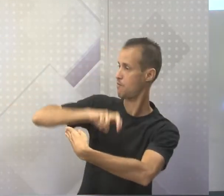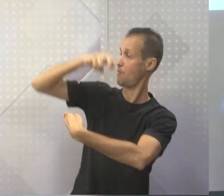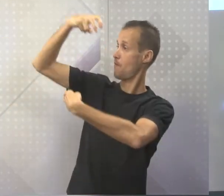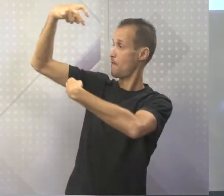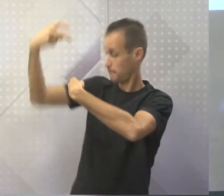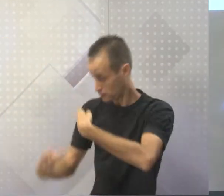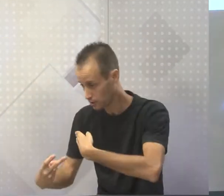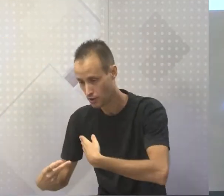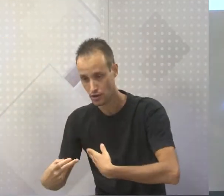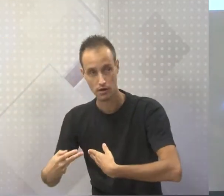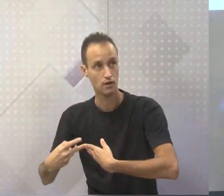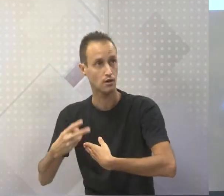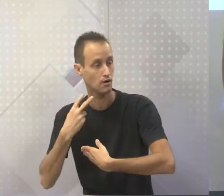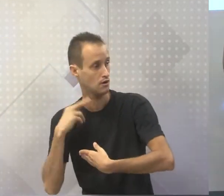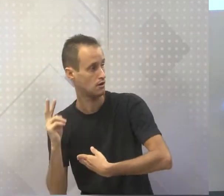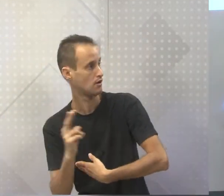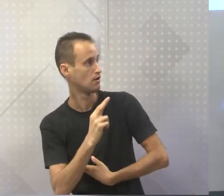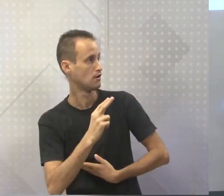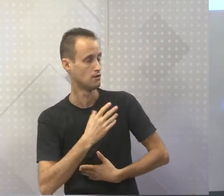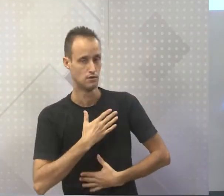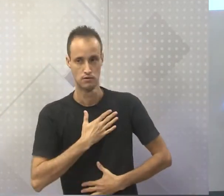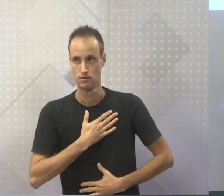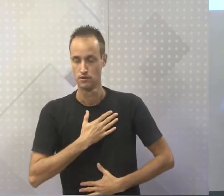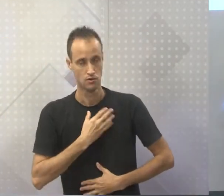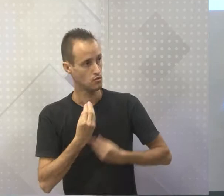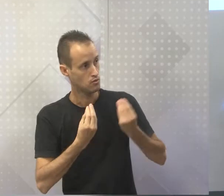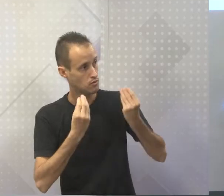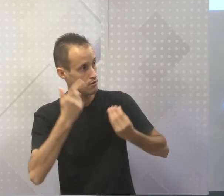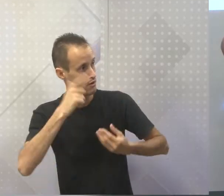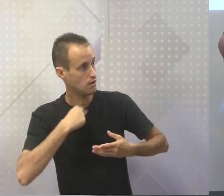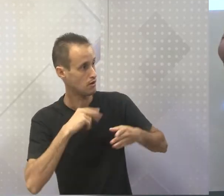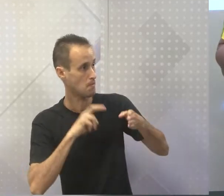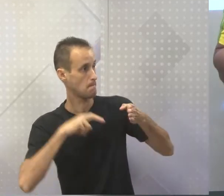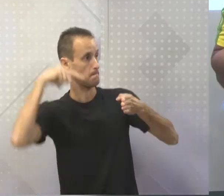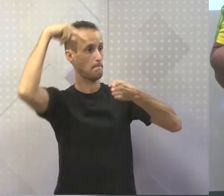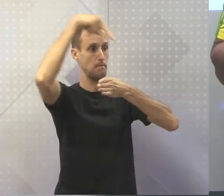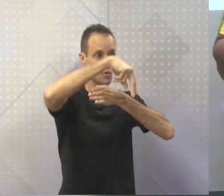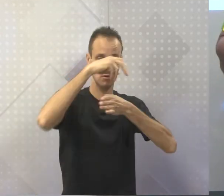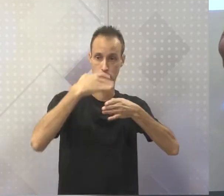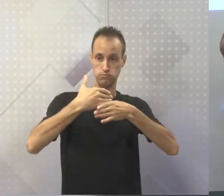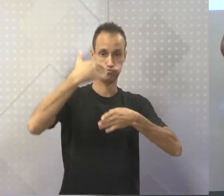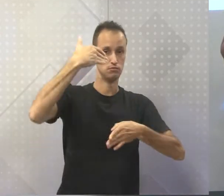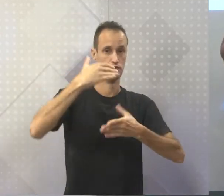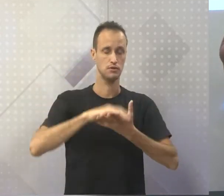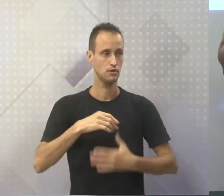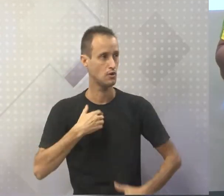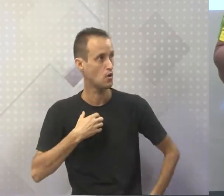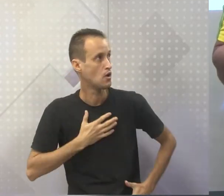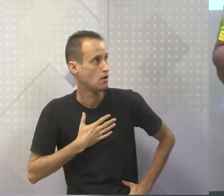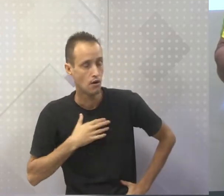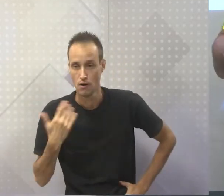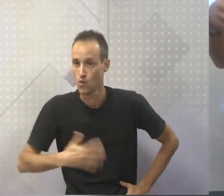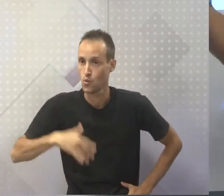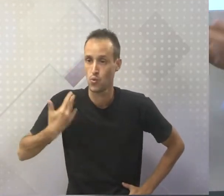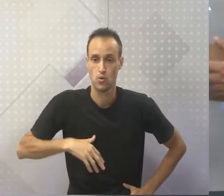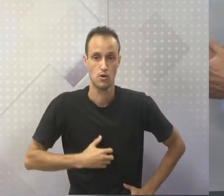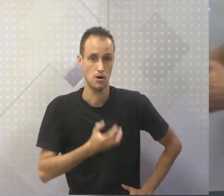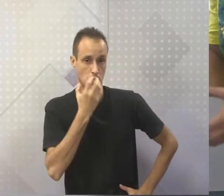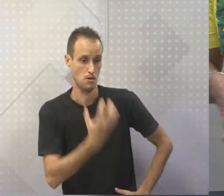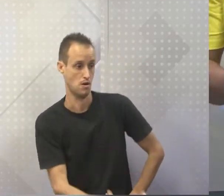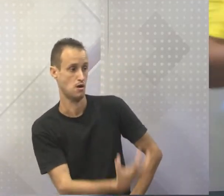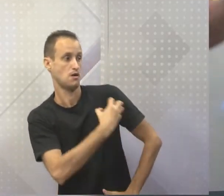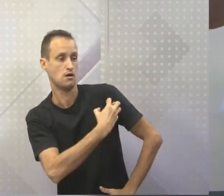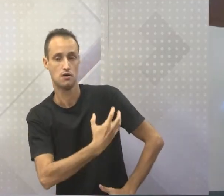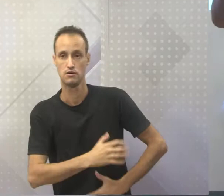outro lado, olha para o muro e diz, meu Deus, como eu consegui fazer isso? Maria, eu ia morrer, aquele cachorro ia me matar. Quando